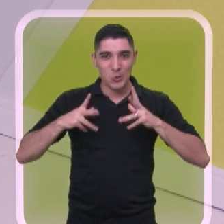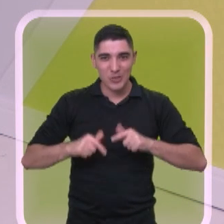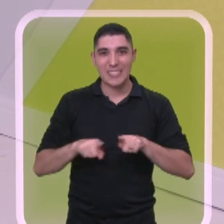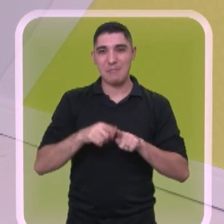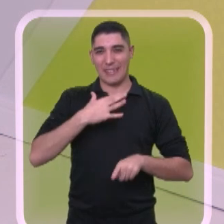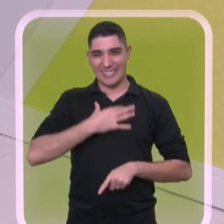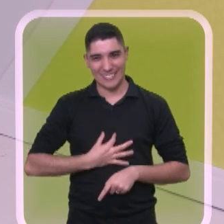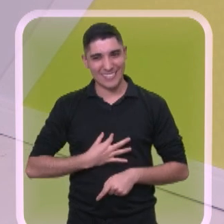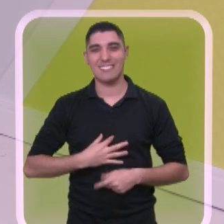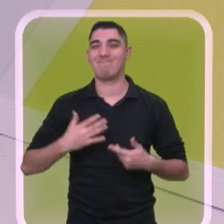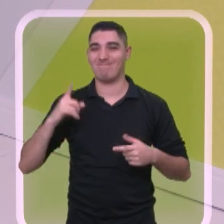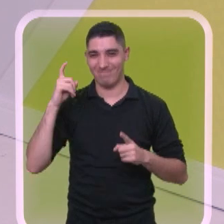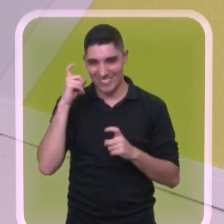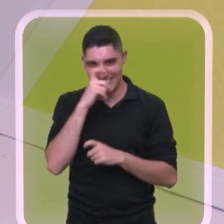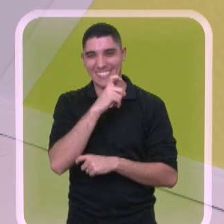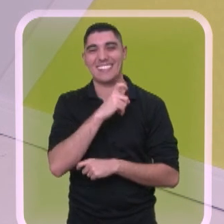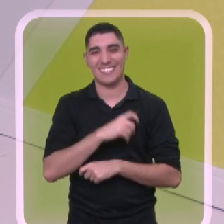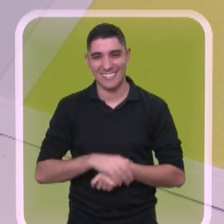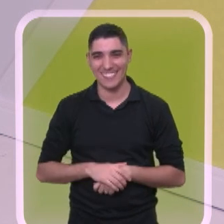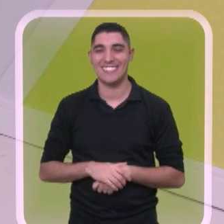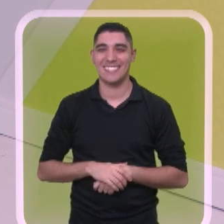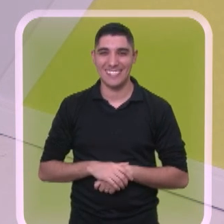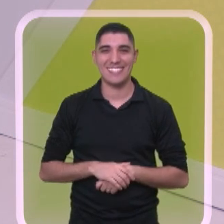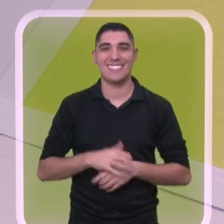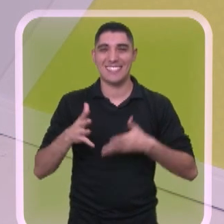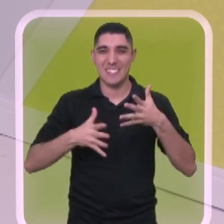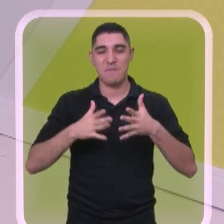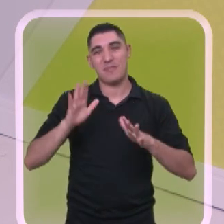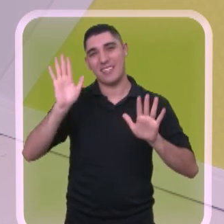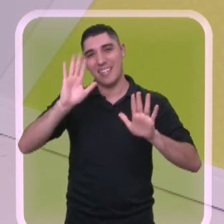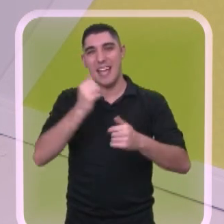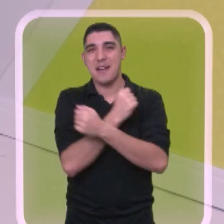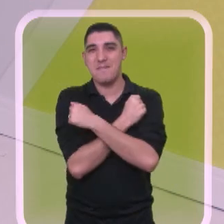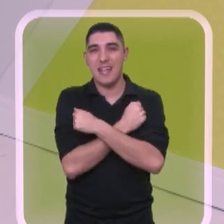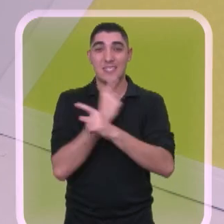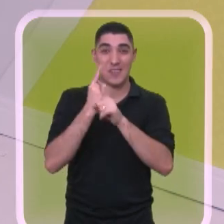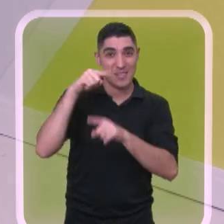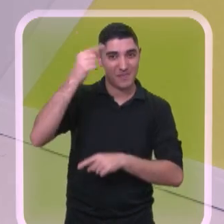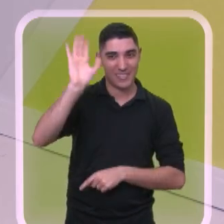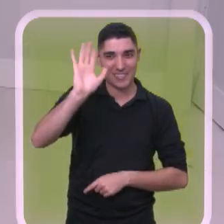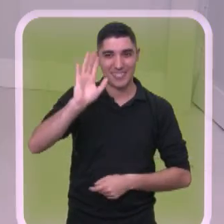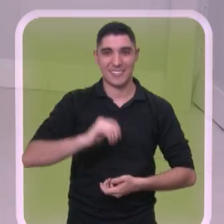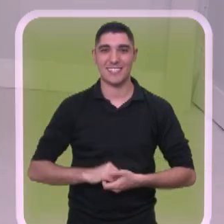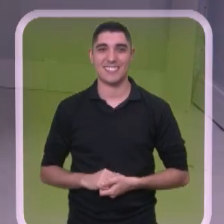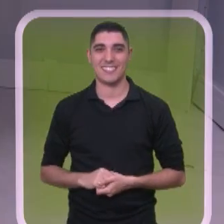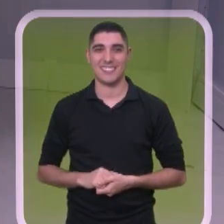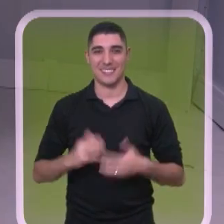medalhas lá dos Jogos Regionais, uma festa, né? Que beleza! Gente, grande abraço, até a próxima, tchau, tchau!